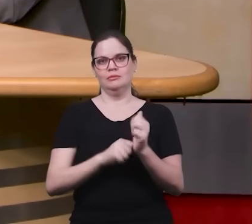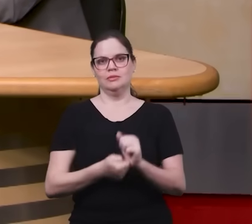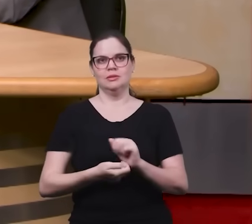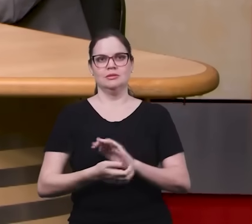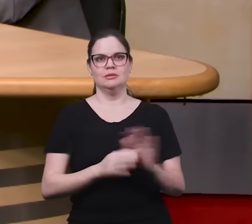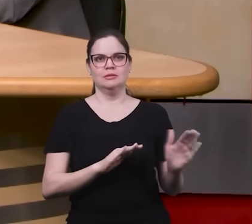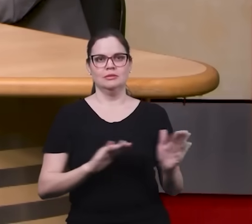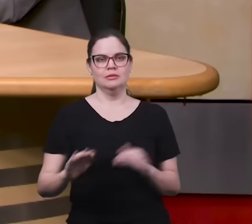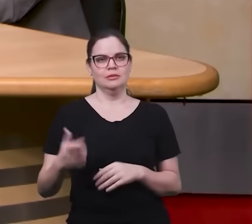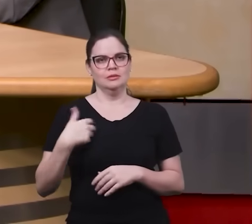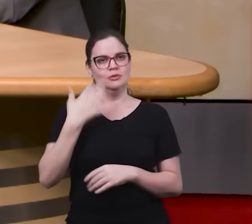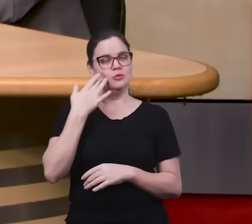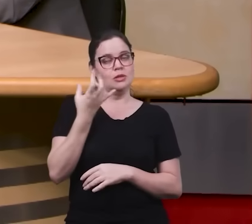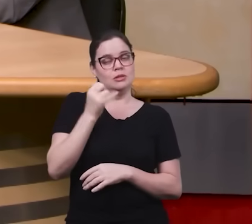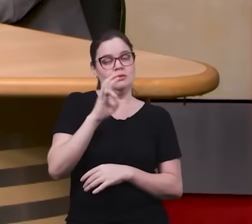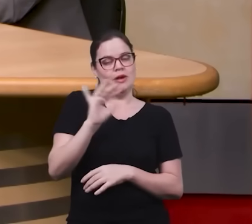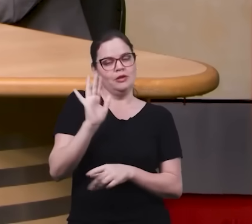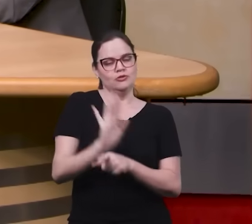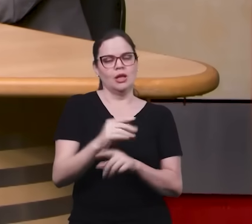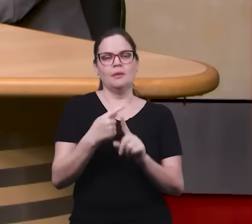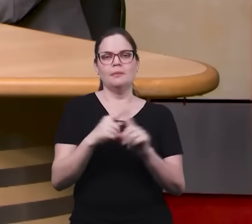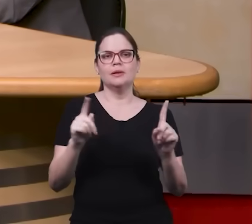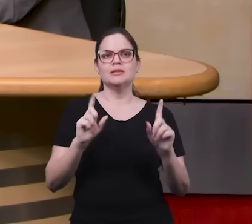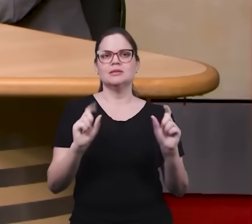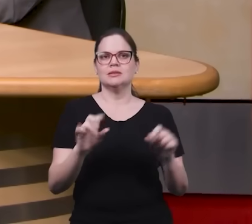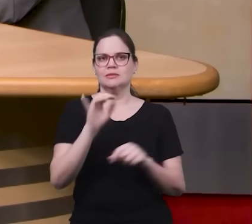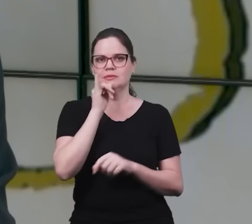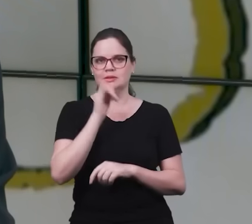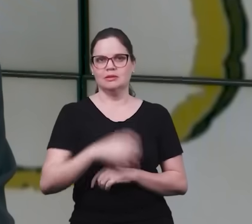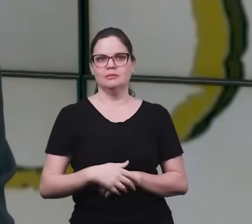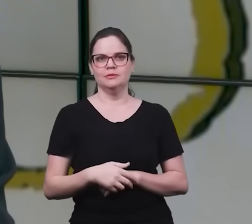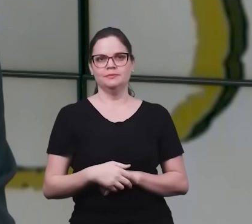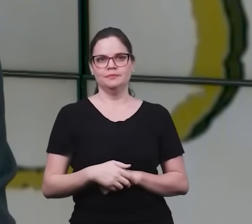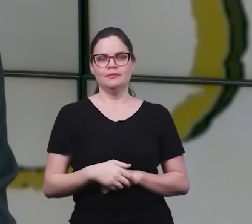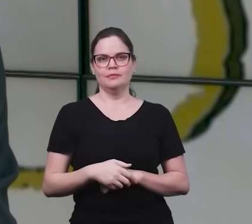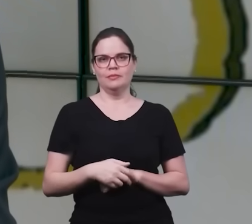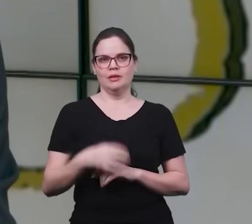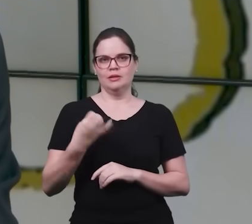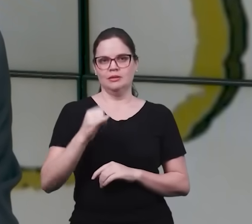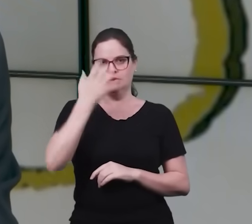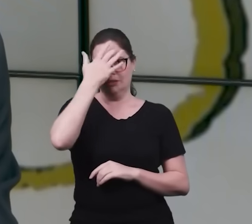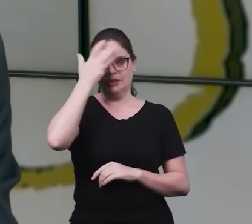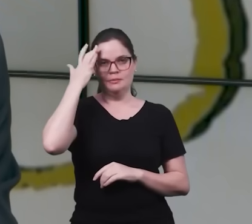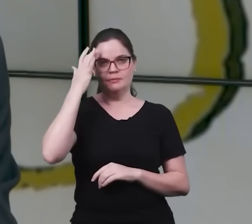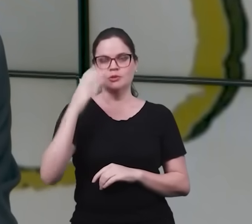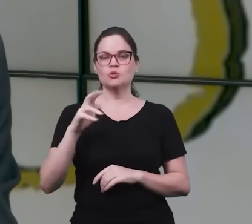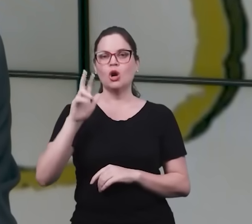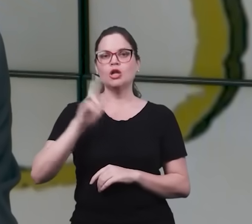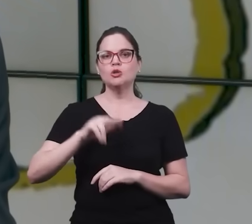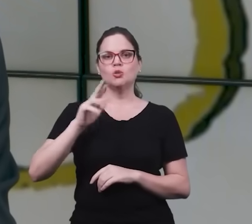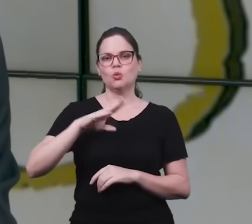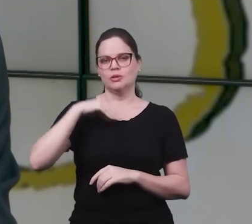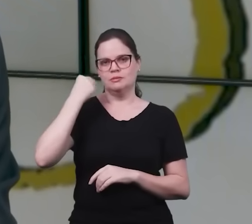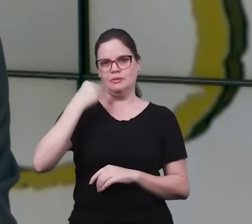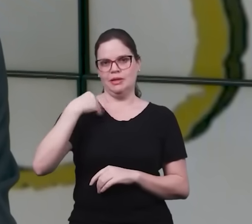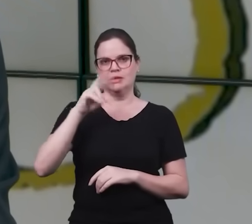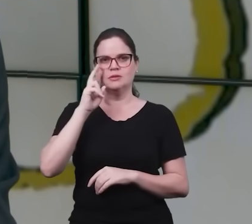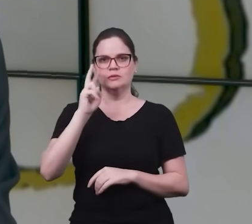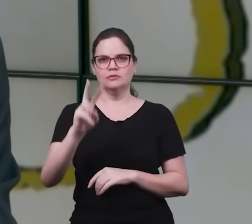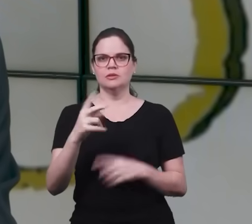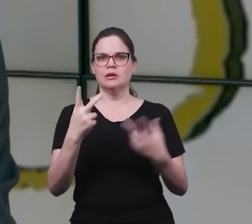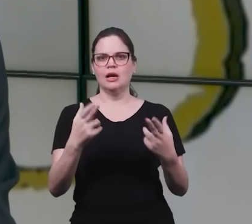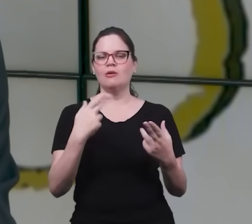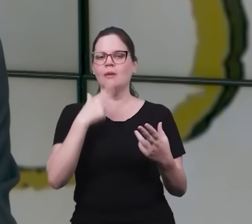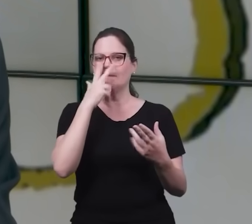isso, né? Não sei se ajudaria, mas eu digo aqueles irmãos que nunca tiveram a experiência de ter uma visão. Eu acho que uma coisa que é próxima, que é o mesmo dom, é